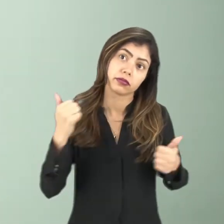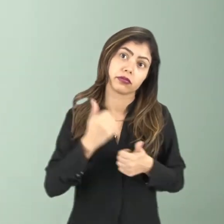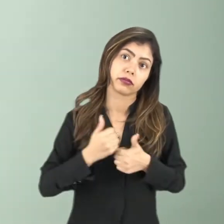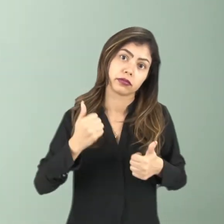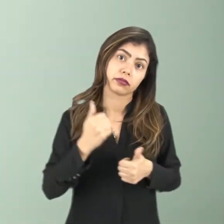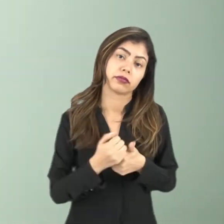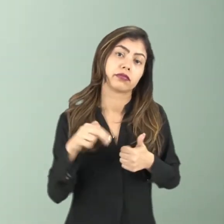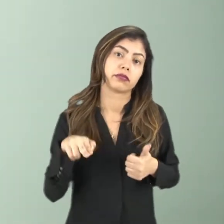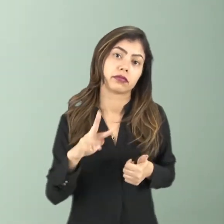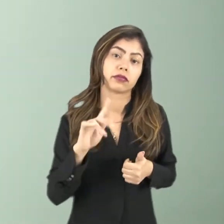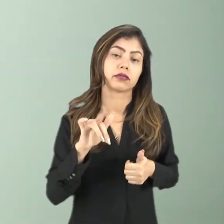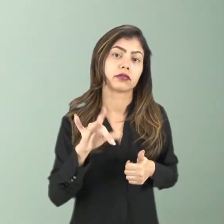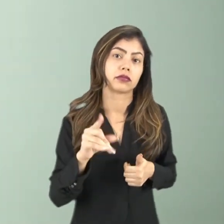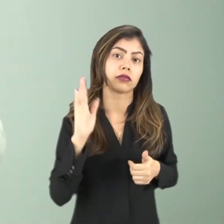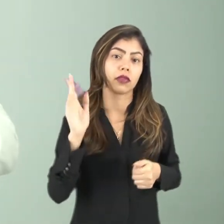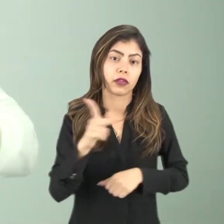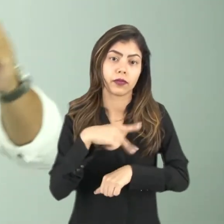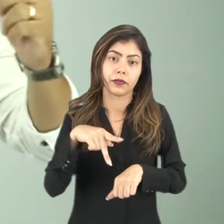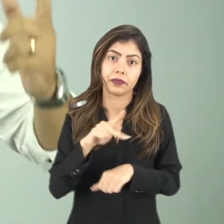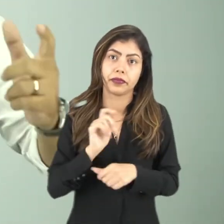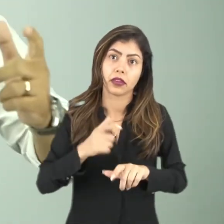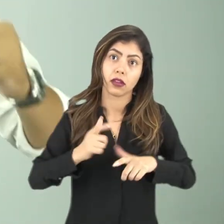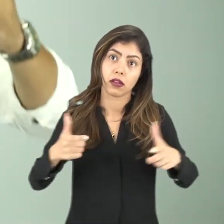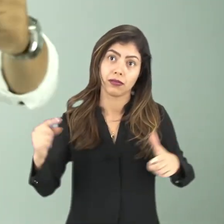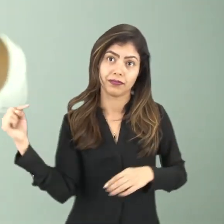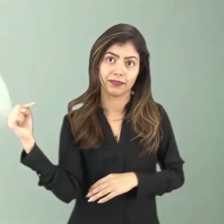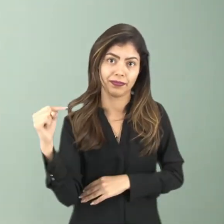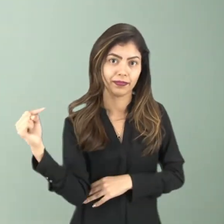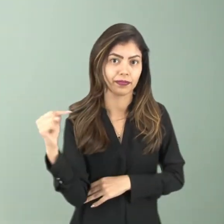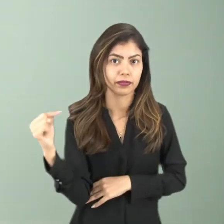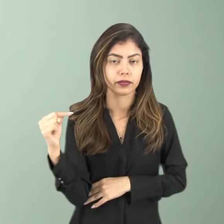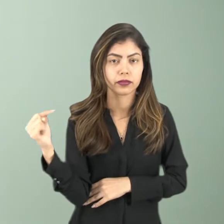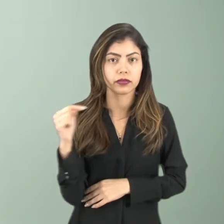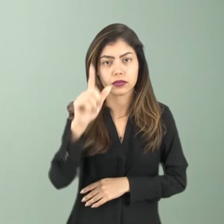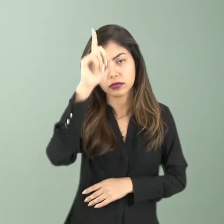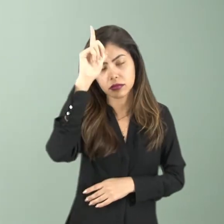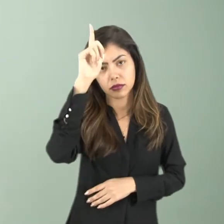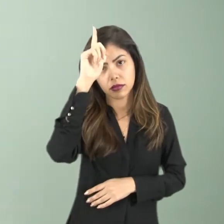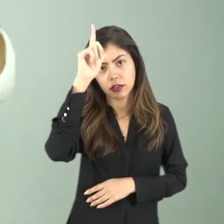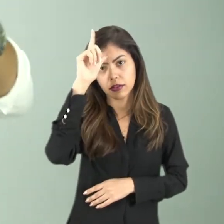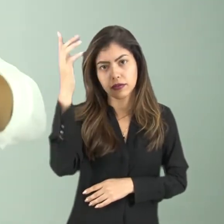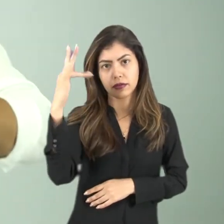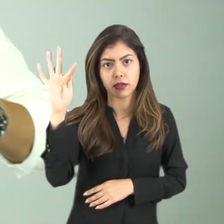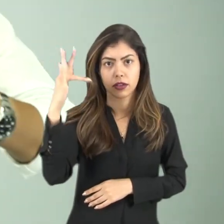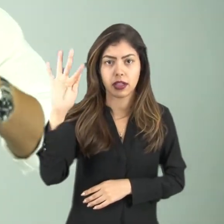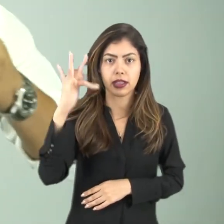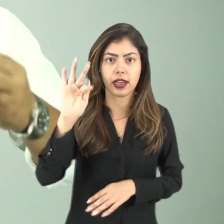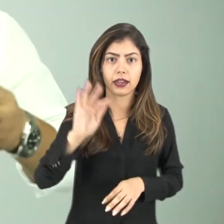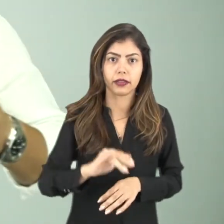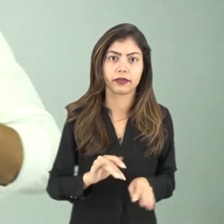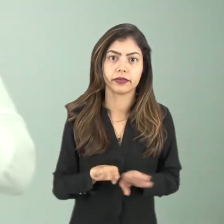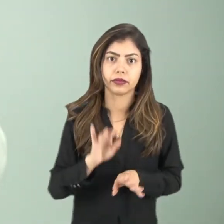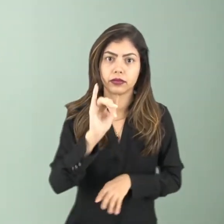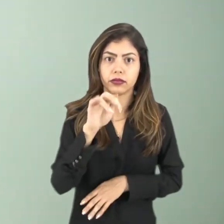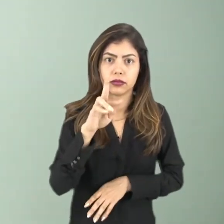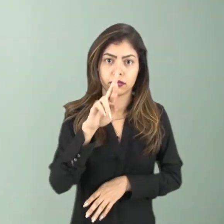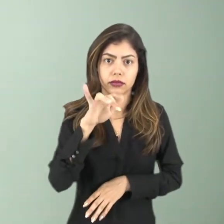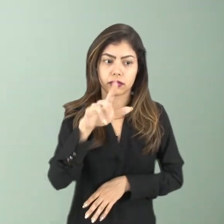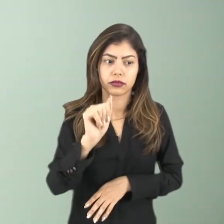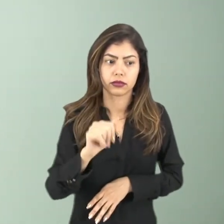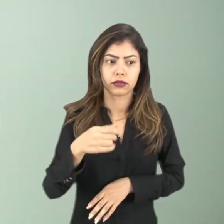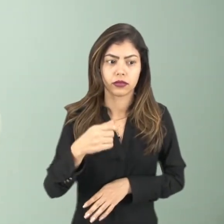sentido da reposição, tá? Já tem países no mundo que já estão no crescimento negativo. Alemanha, França,